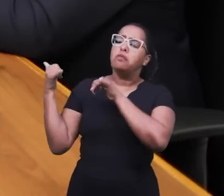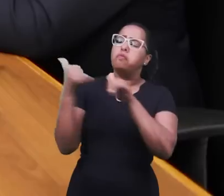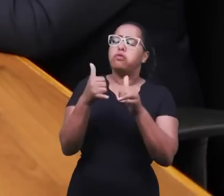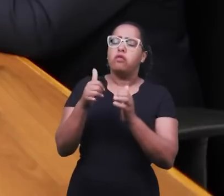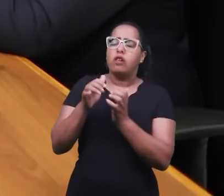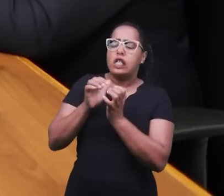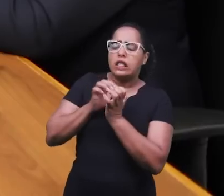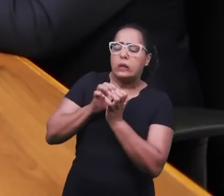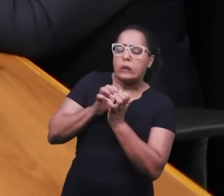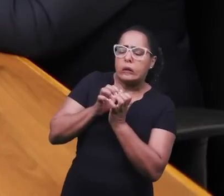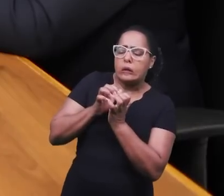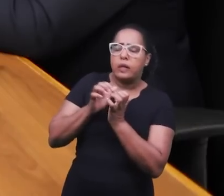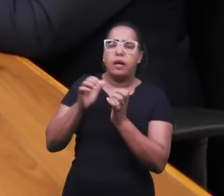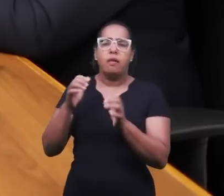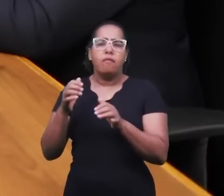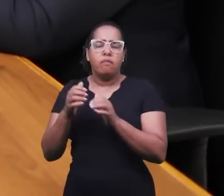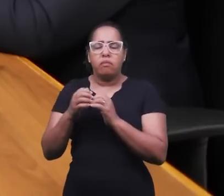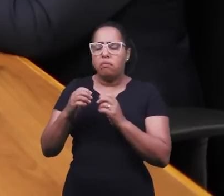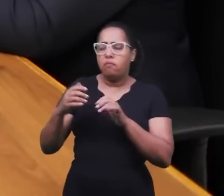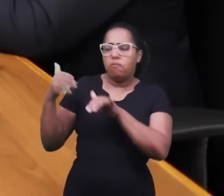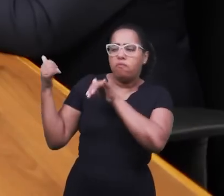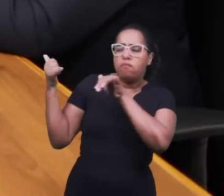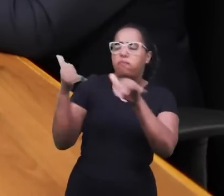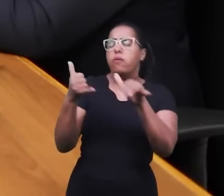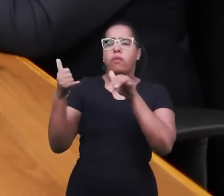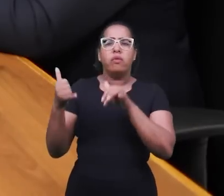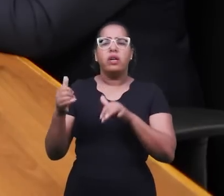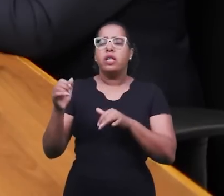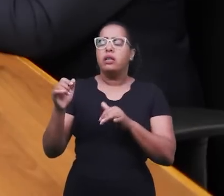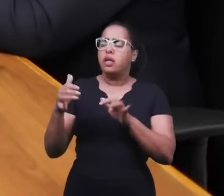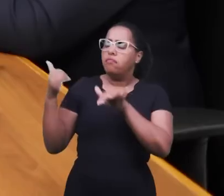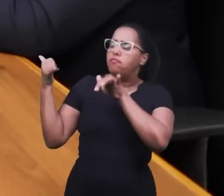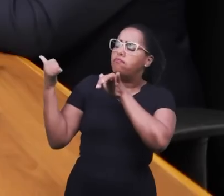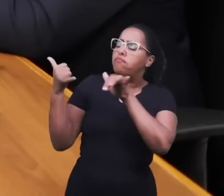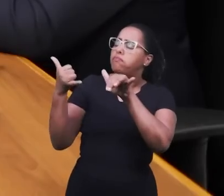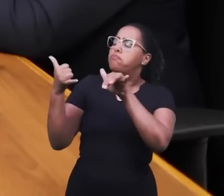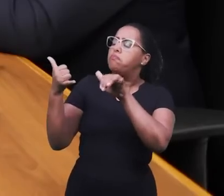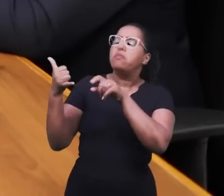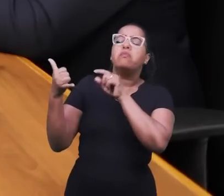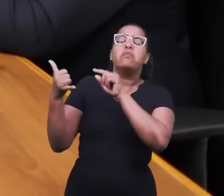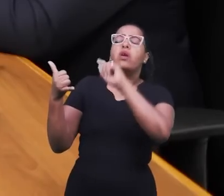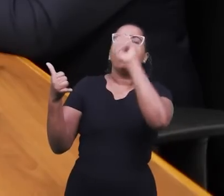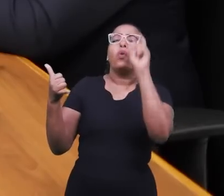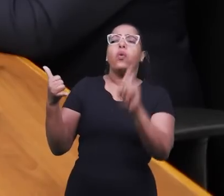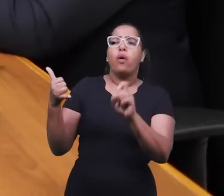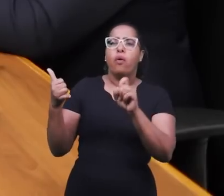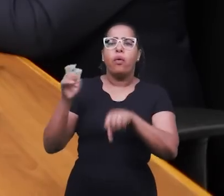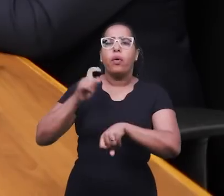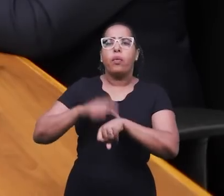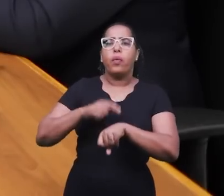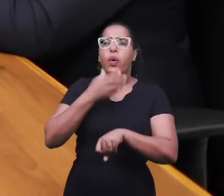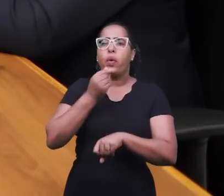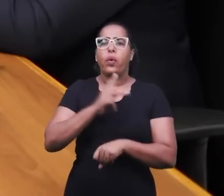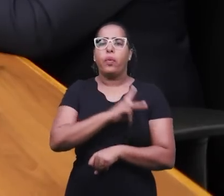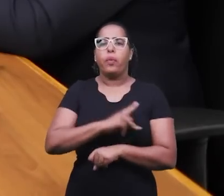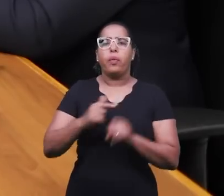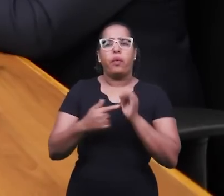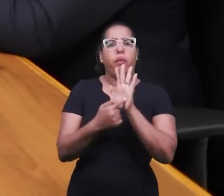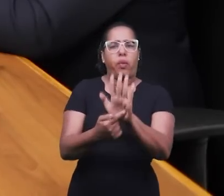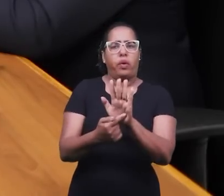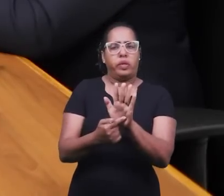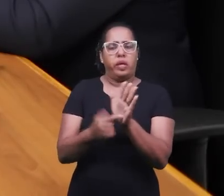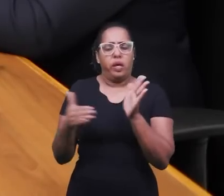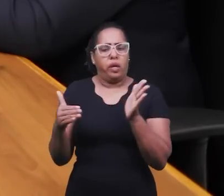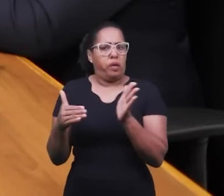rijo clamor de trombetas é esse? E que trombeta é esta que Paulo, quando ele cita essa trombeta, ele cita